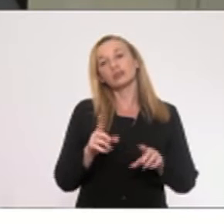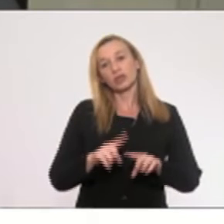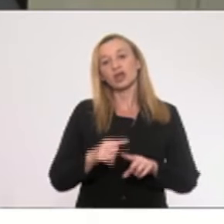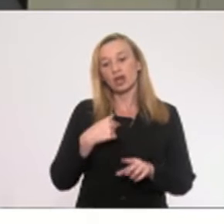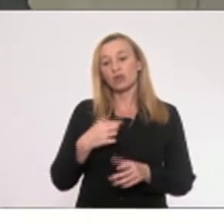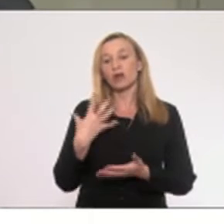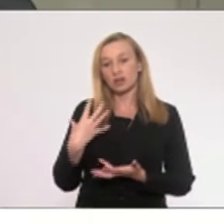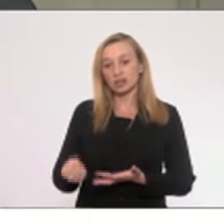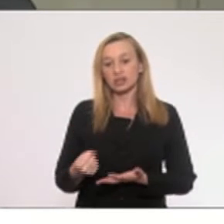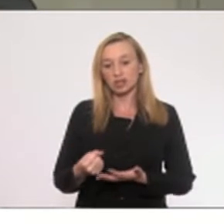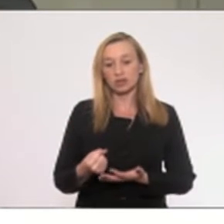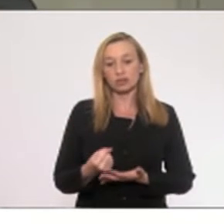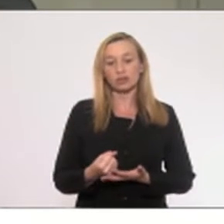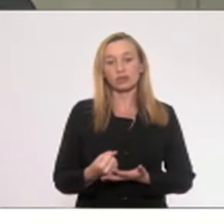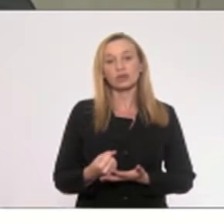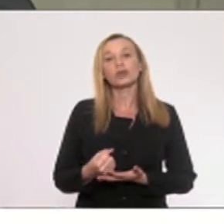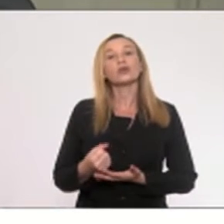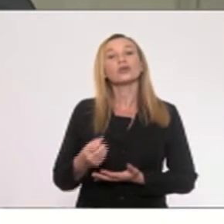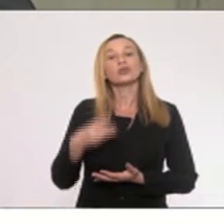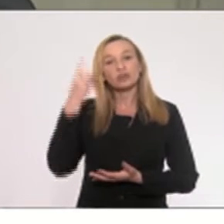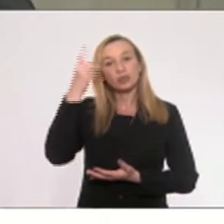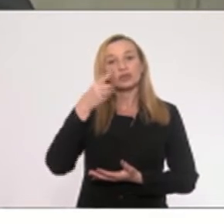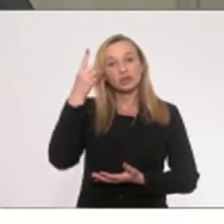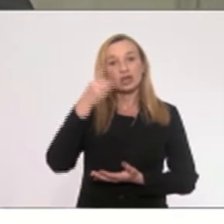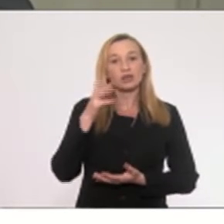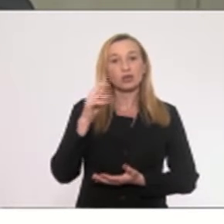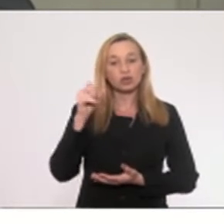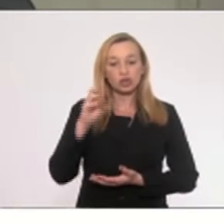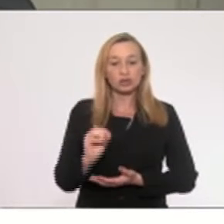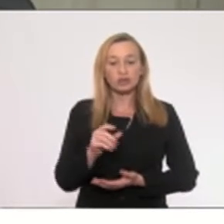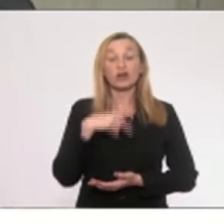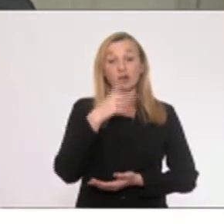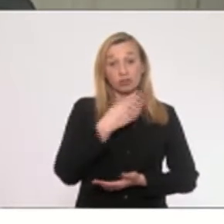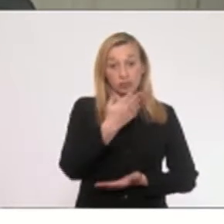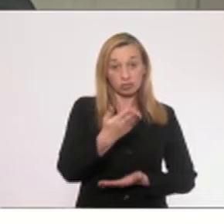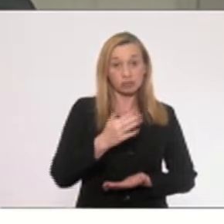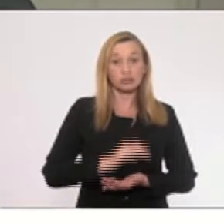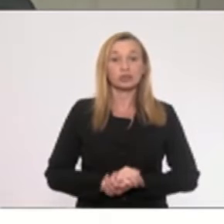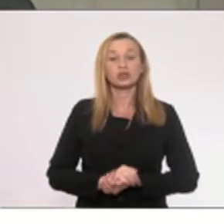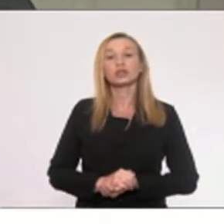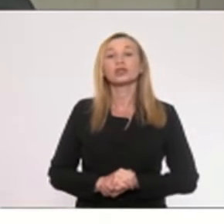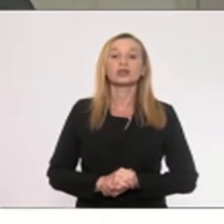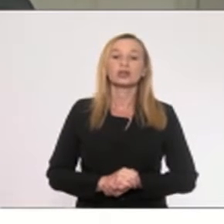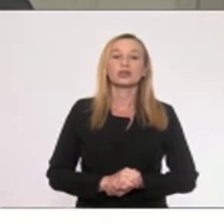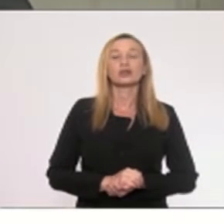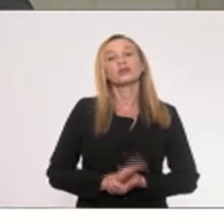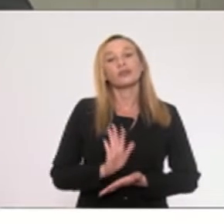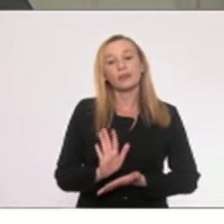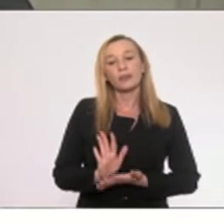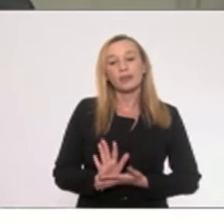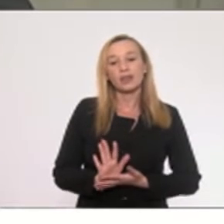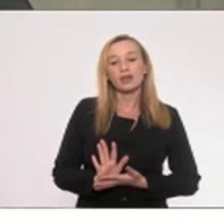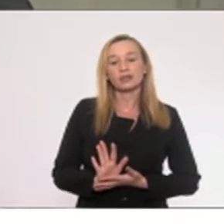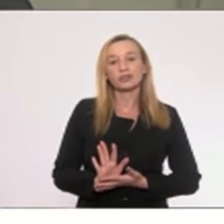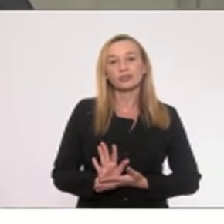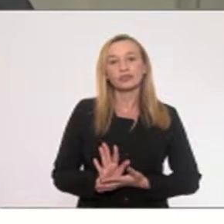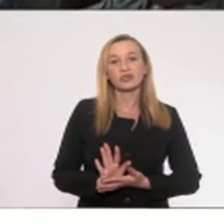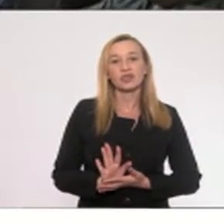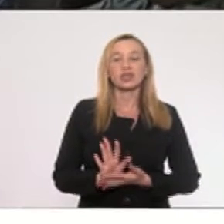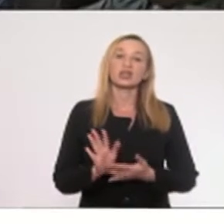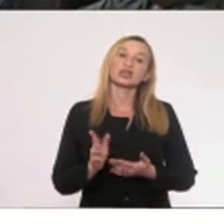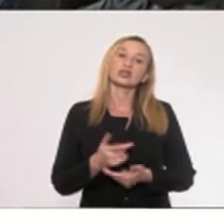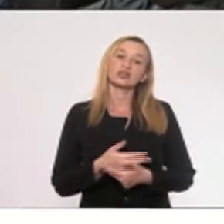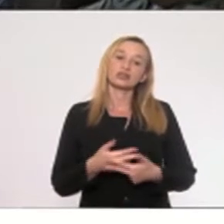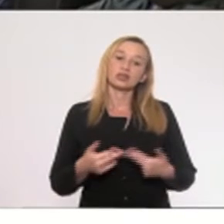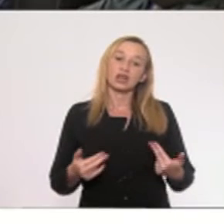o deputado Rodrigo Amorim, deputado Agora, relator. Mais uma vez, você Acho- não tem que ser tecnicista. O fato de estar escrito O em fato dívida é ativa, formal. muitas vezes, não